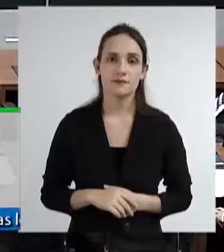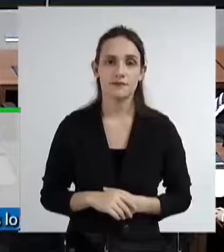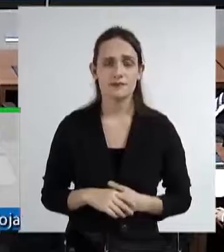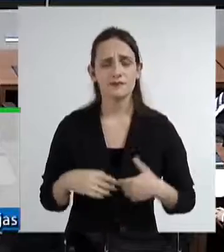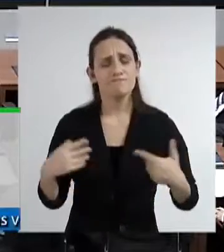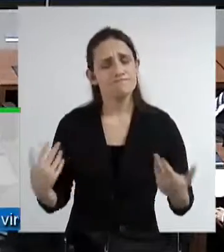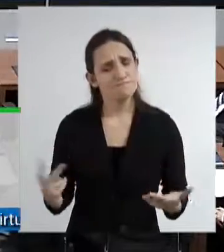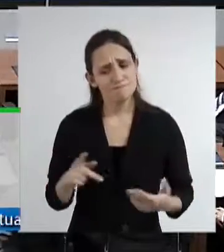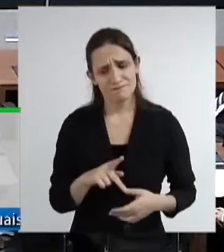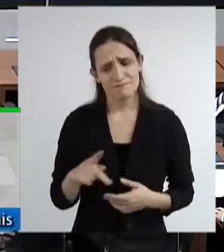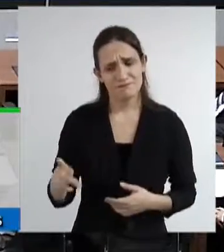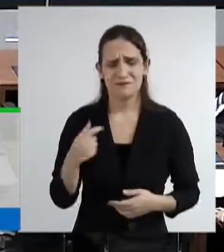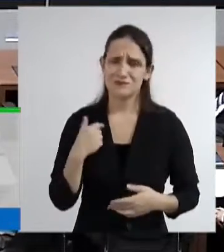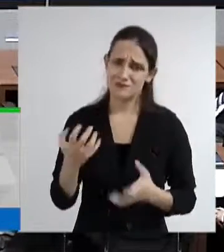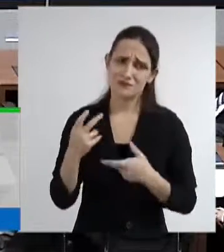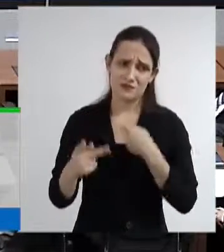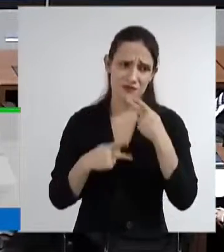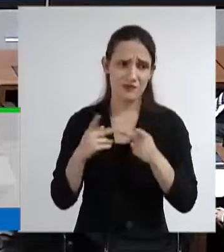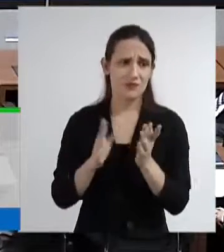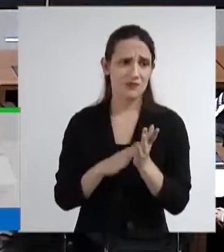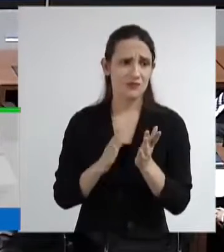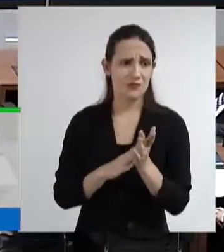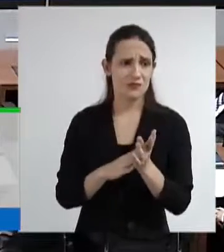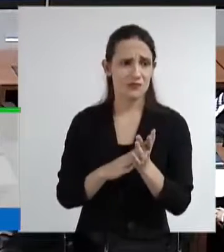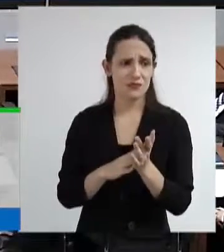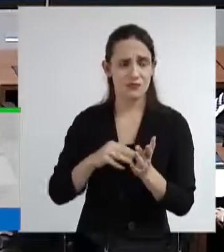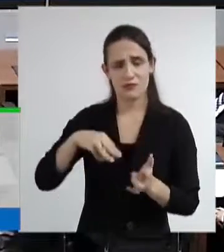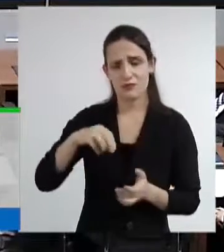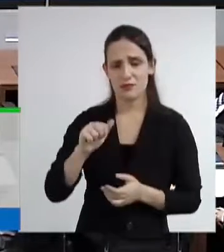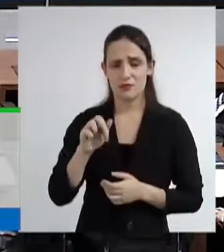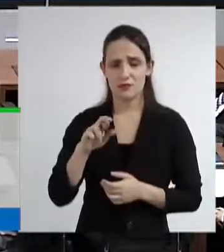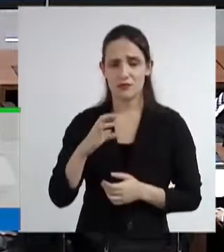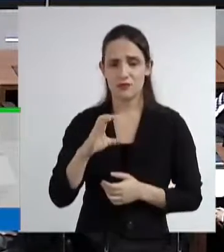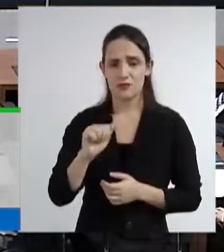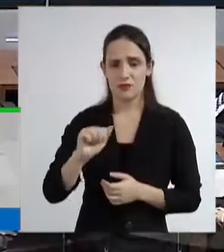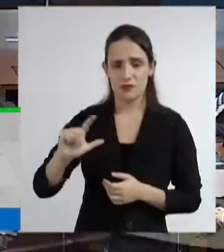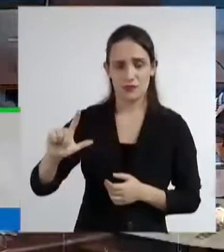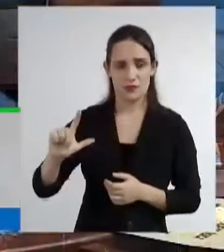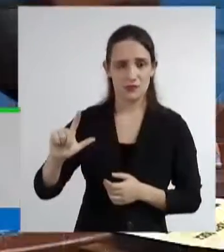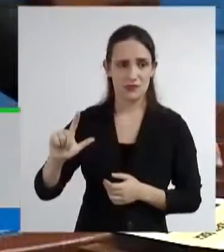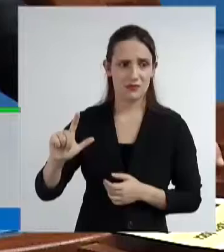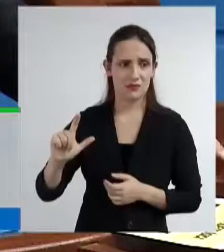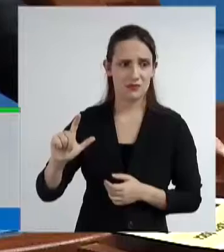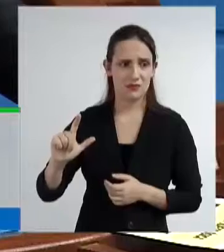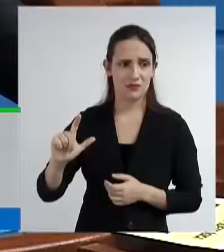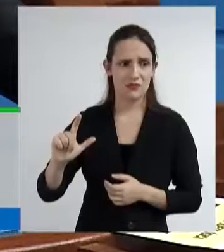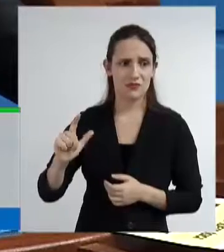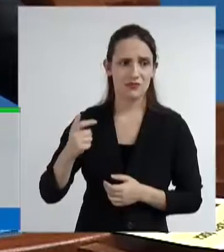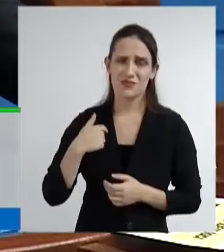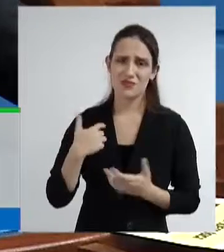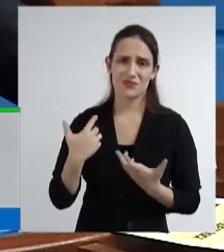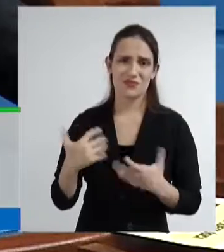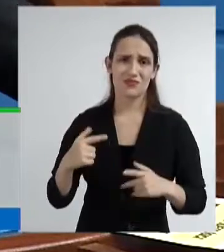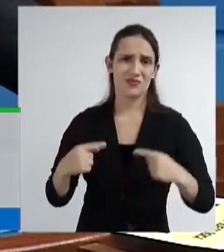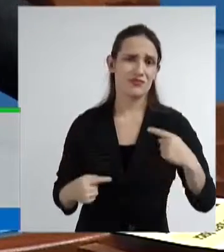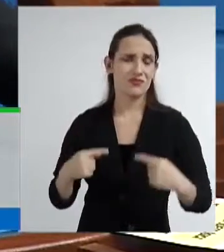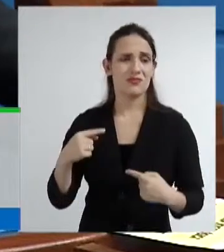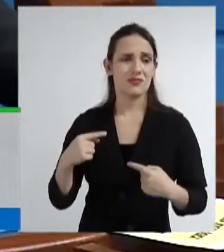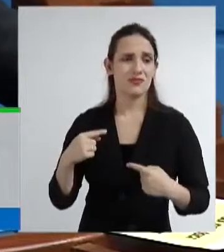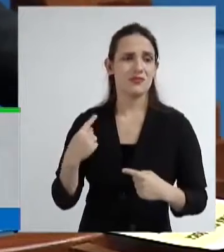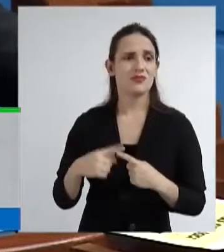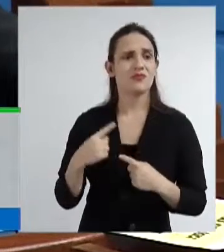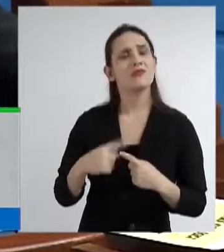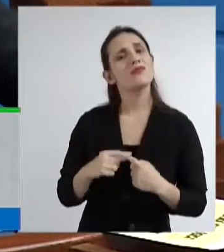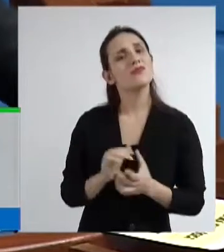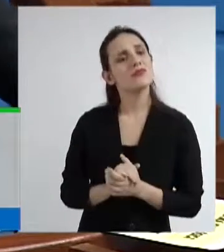Senhor presidente, primeiramente eu quero parabenizar o deputado Marçal Filho. Eu ia abrir mão de fazer a discussão desse requerimento, porque